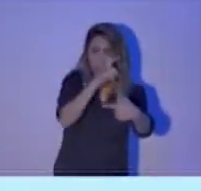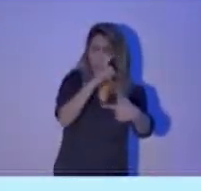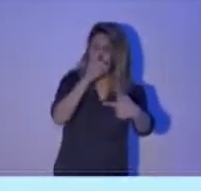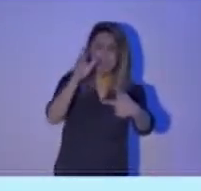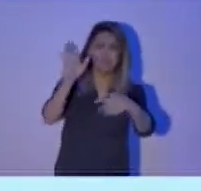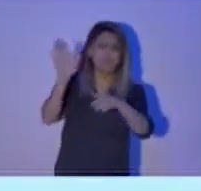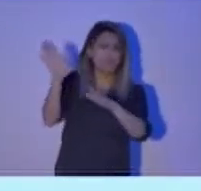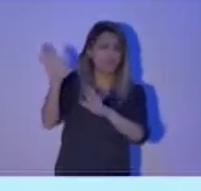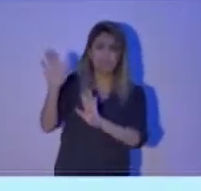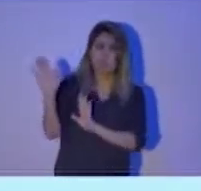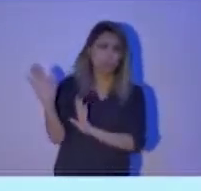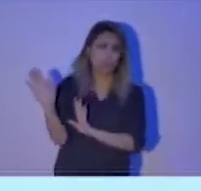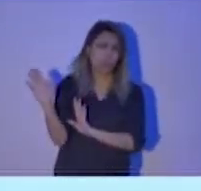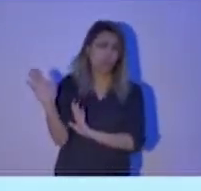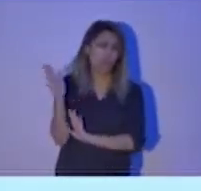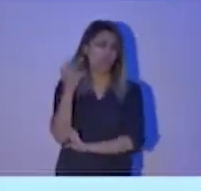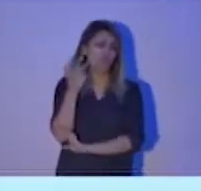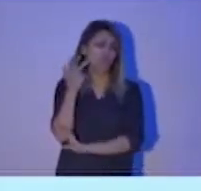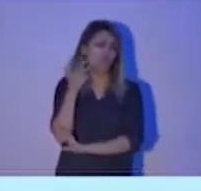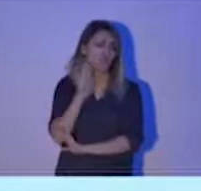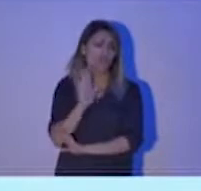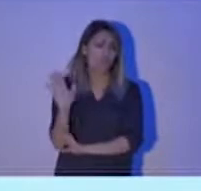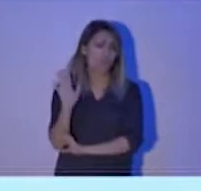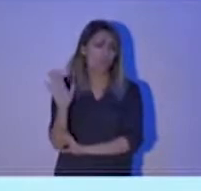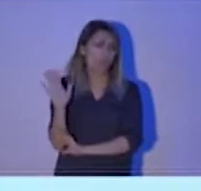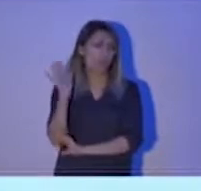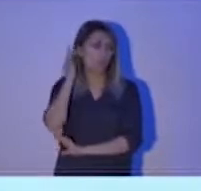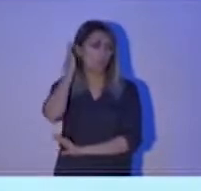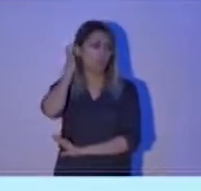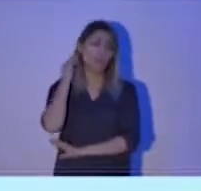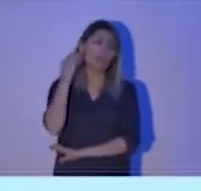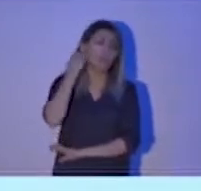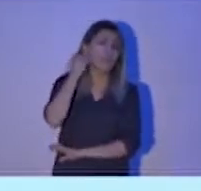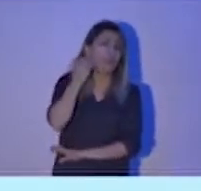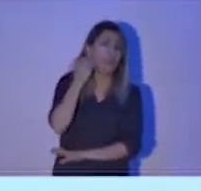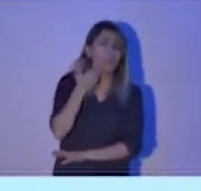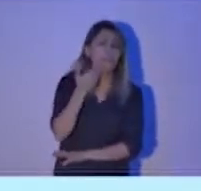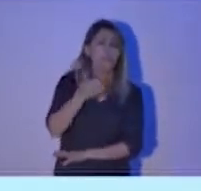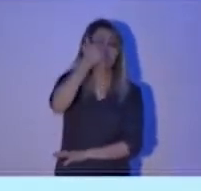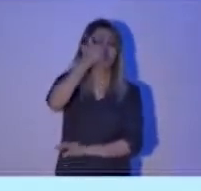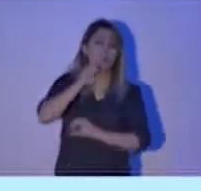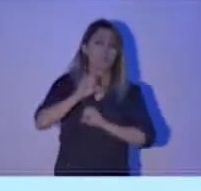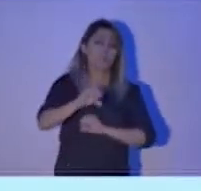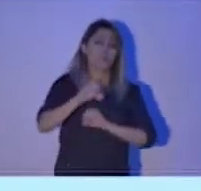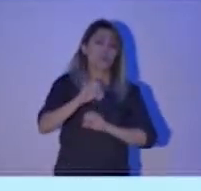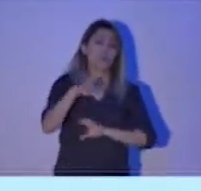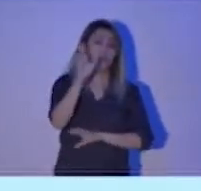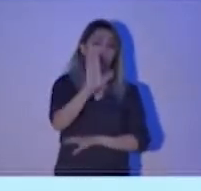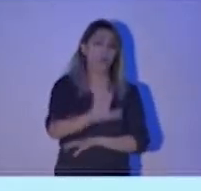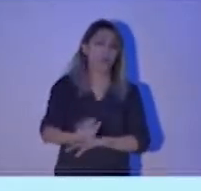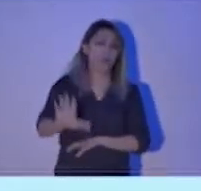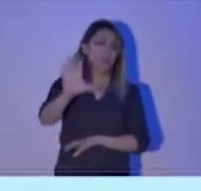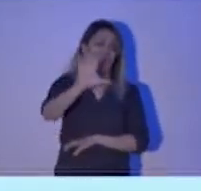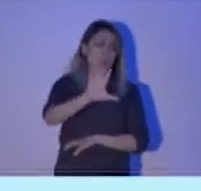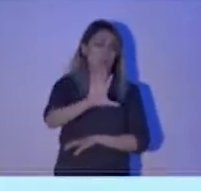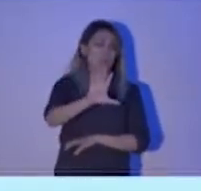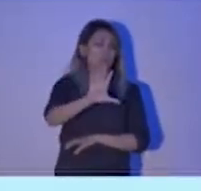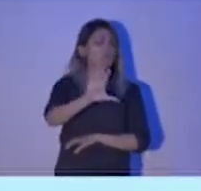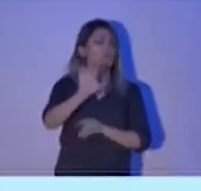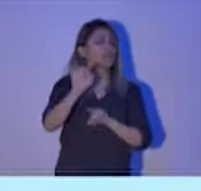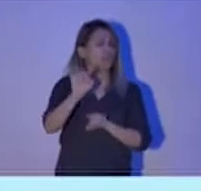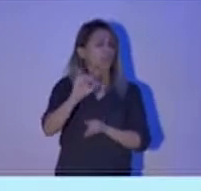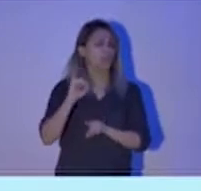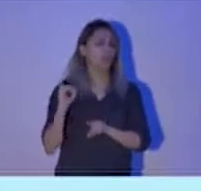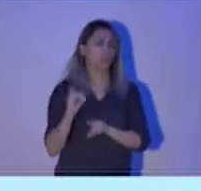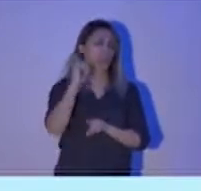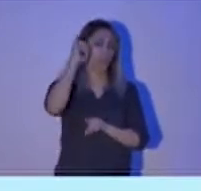federal a respeito de metodologias que possam trazer a melhoria da educação brasileira. Eu acho que isso é um fator muito importante.